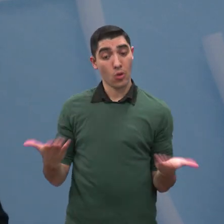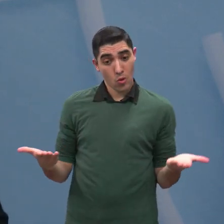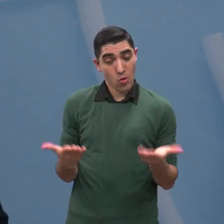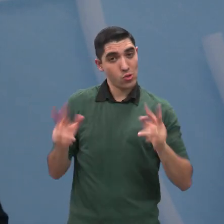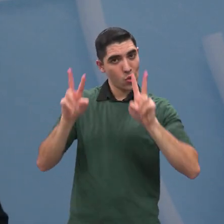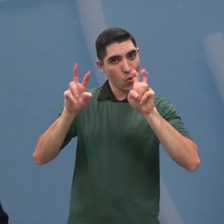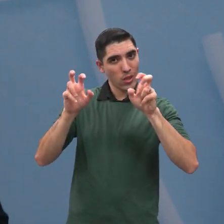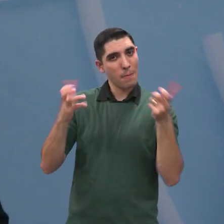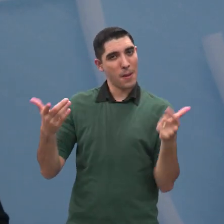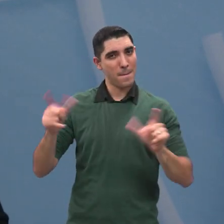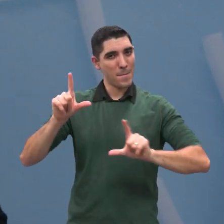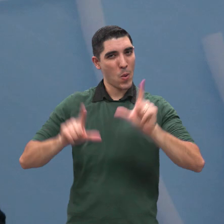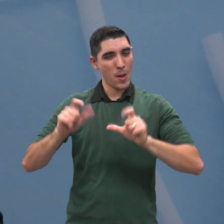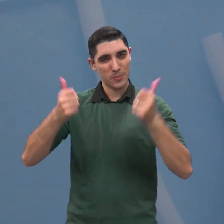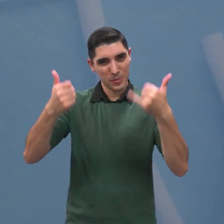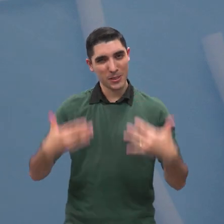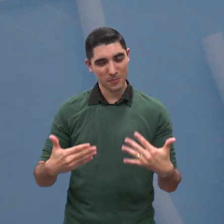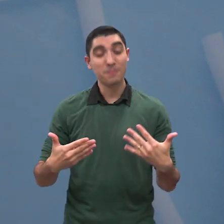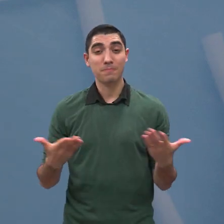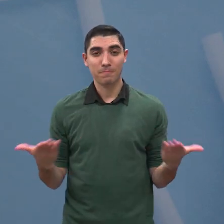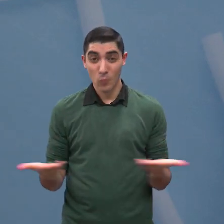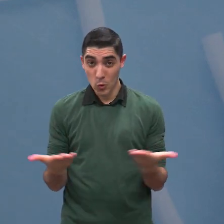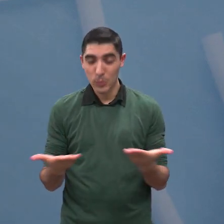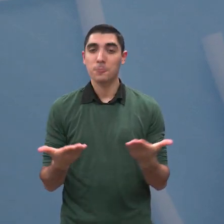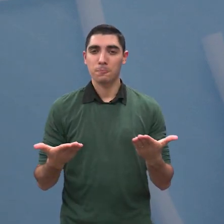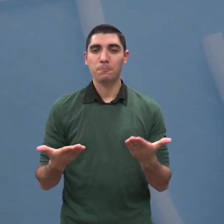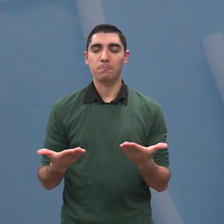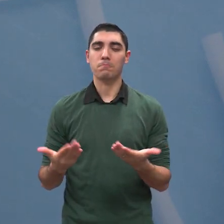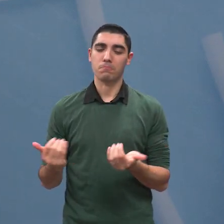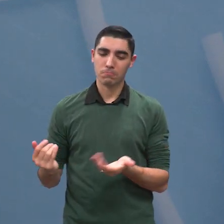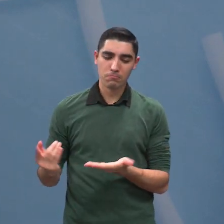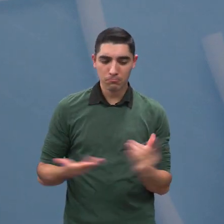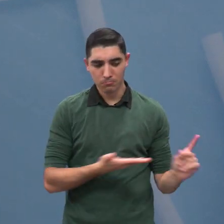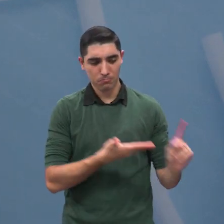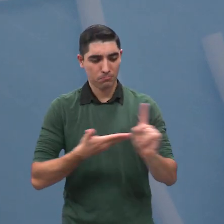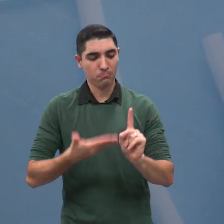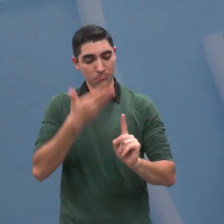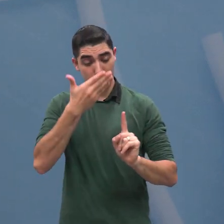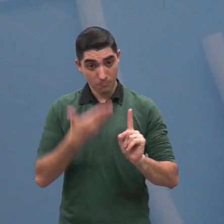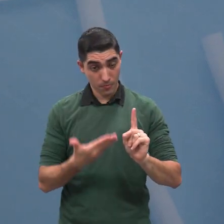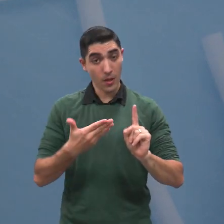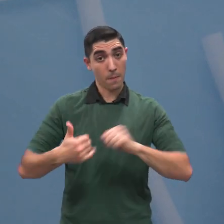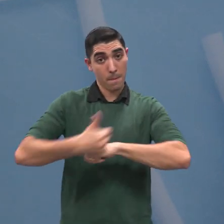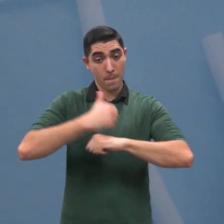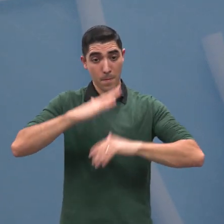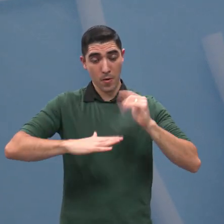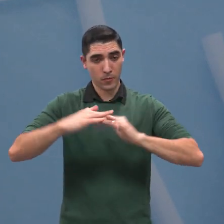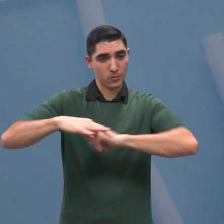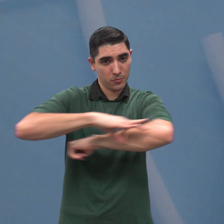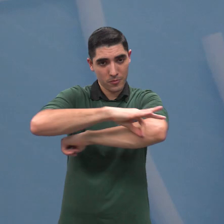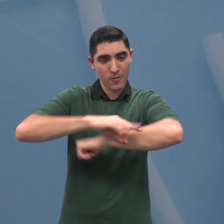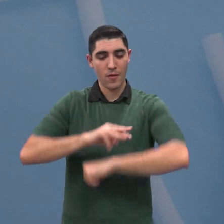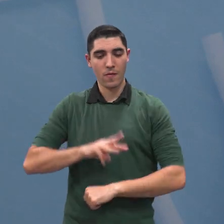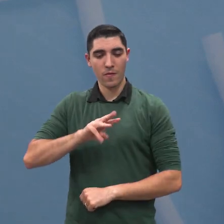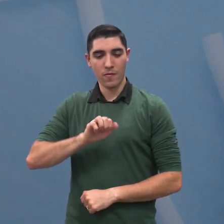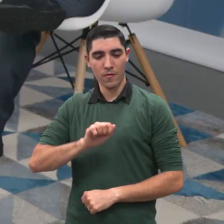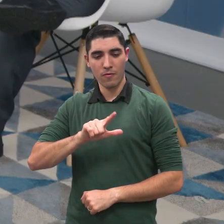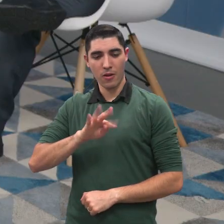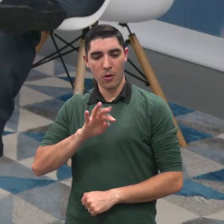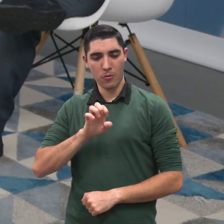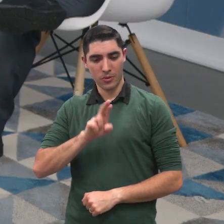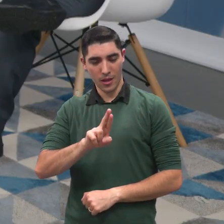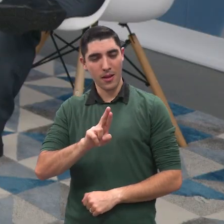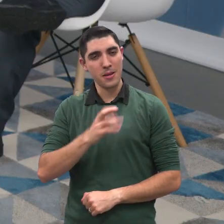abordar no Diálogos de hoje. E eu recebo aqui no estúdio o arquiteto e urbanista Walter Brandt. Seja